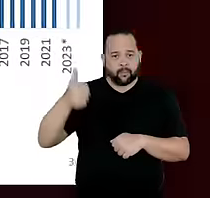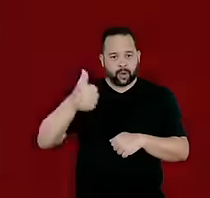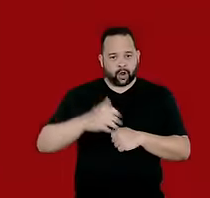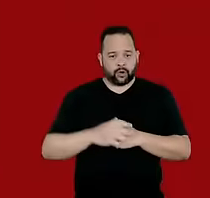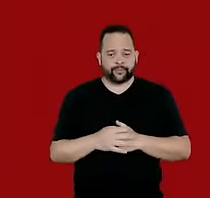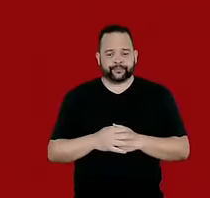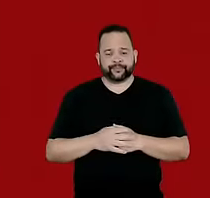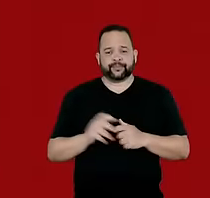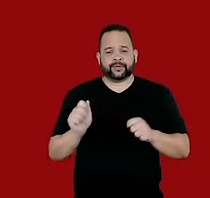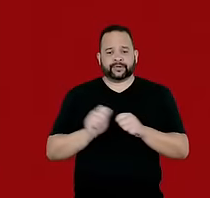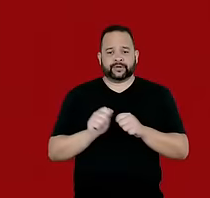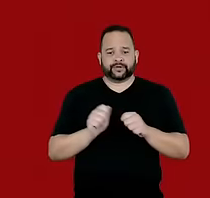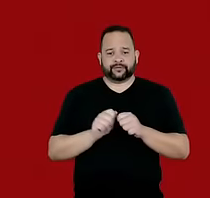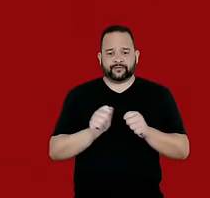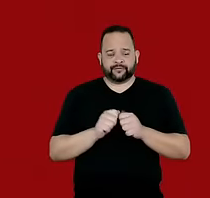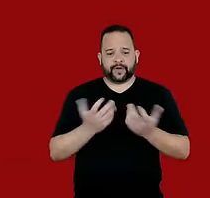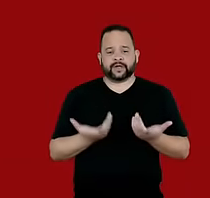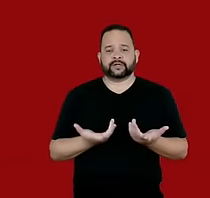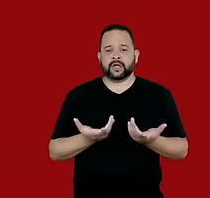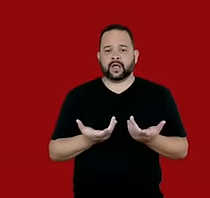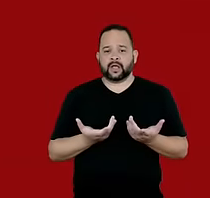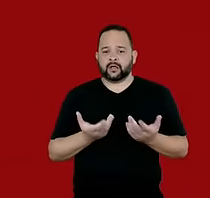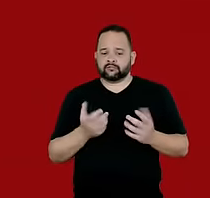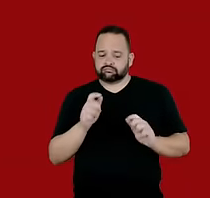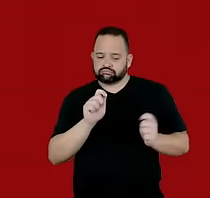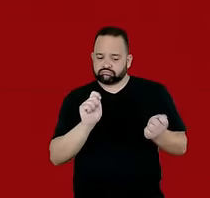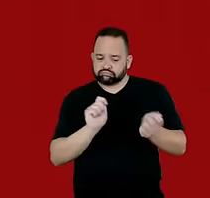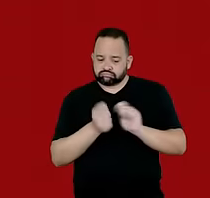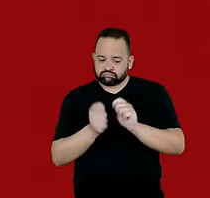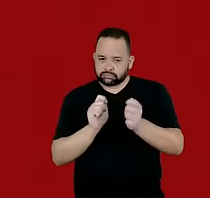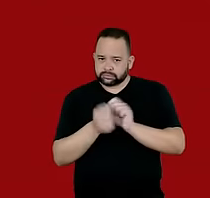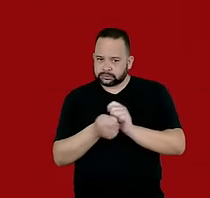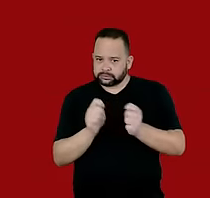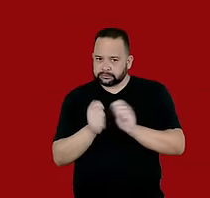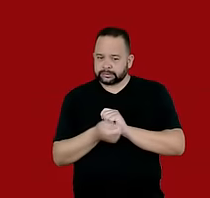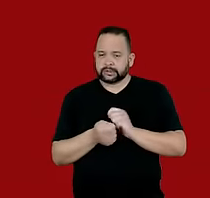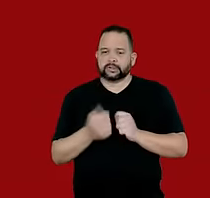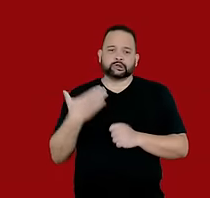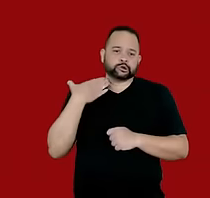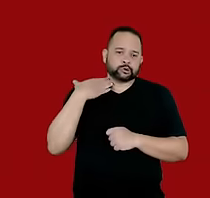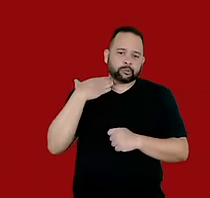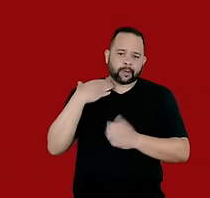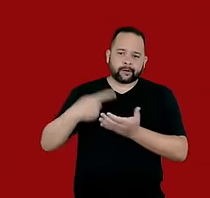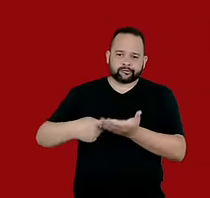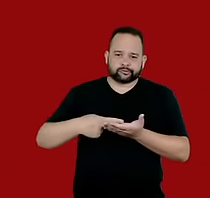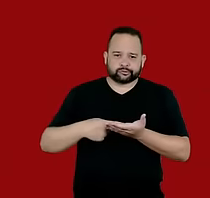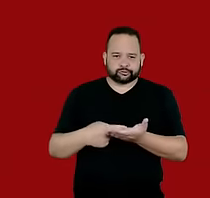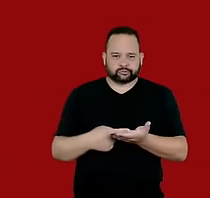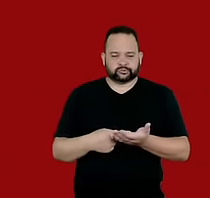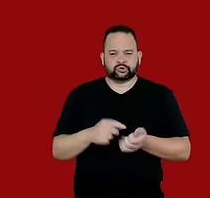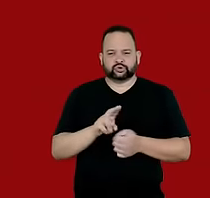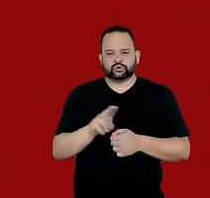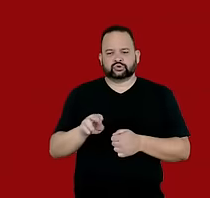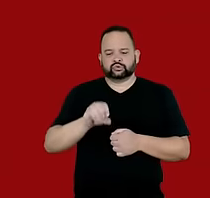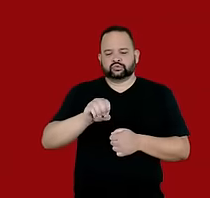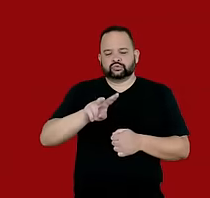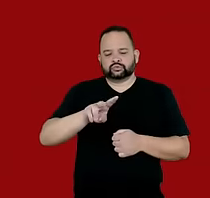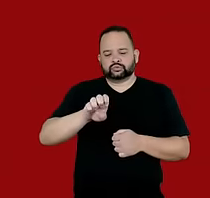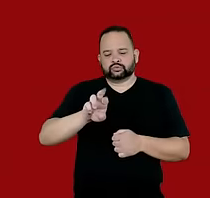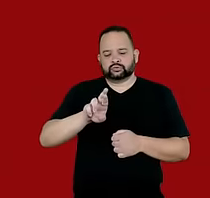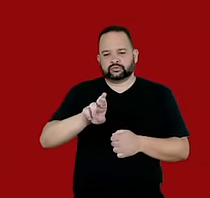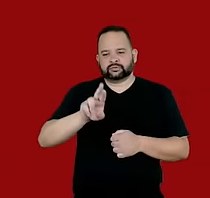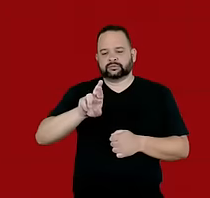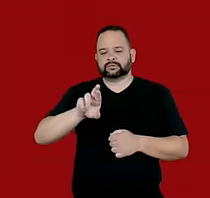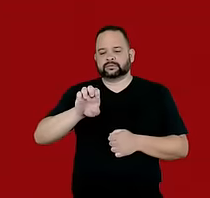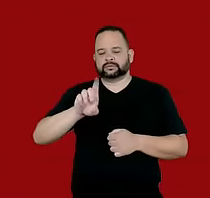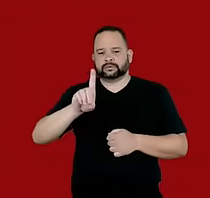era desmontagem eh de uma operação que os os banco chha no balanço que chamava overhead basicamente gerava um Gama de 40 B para um